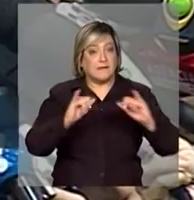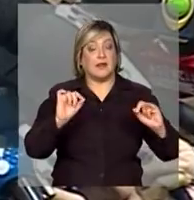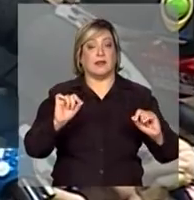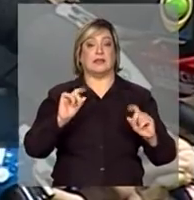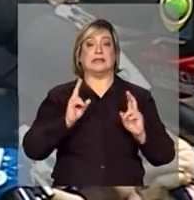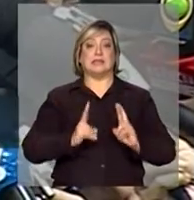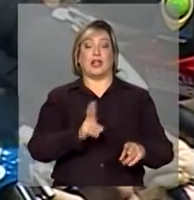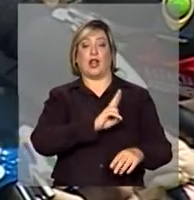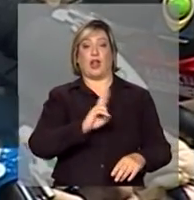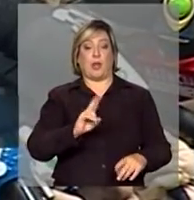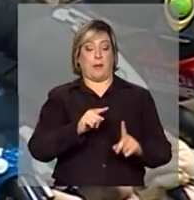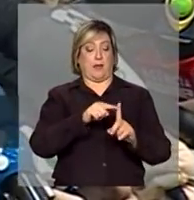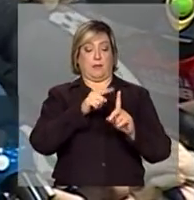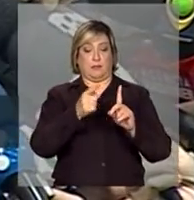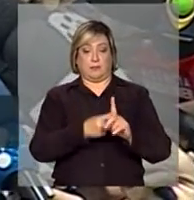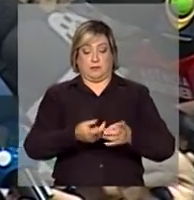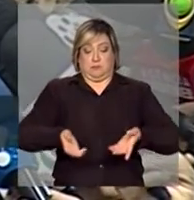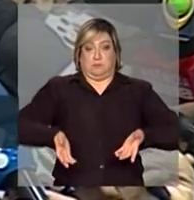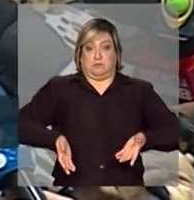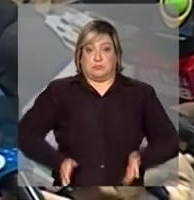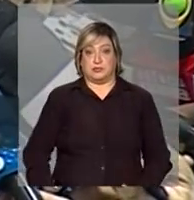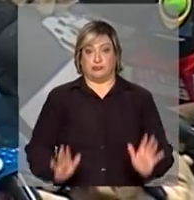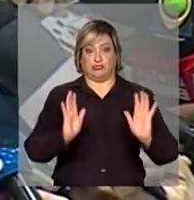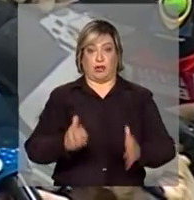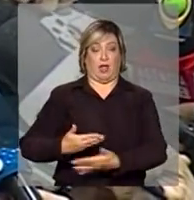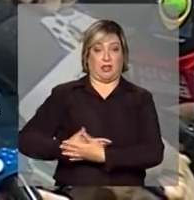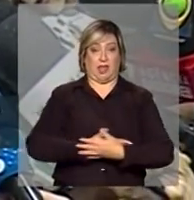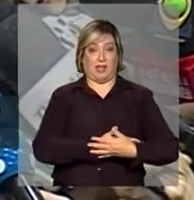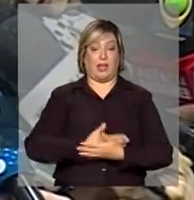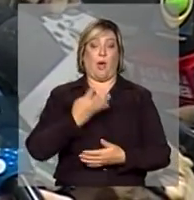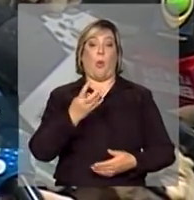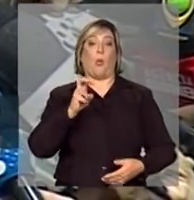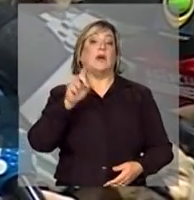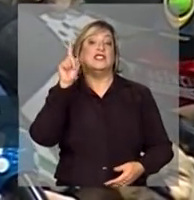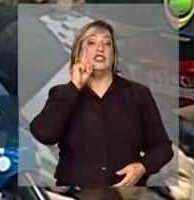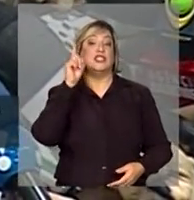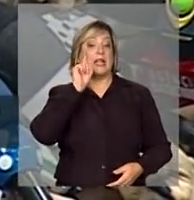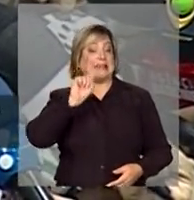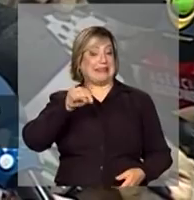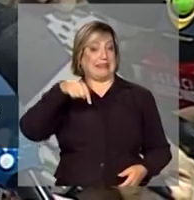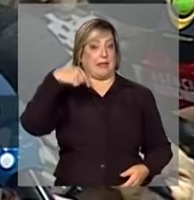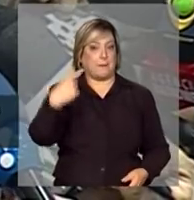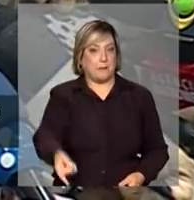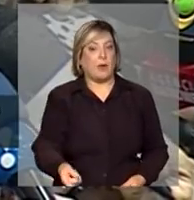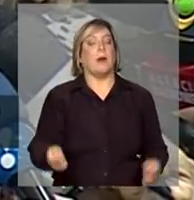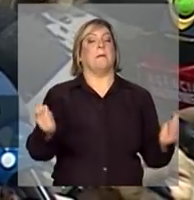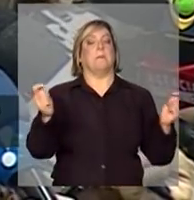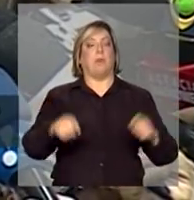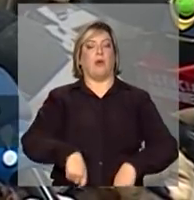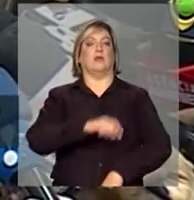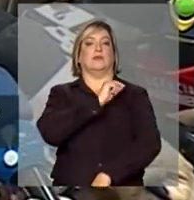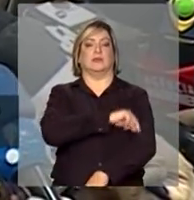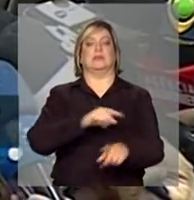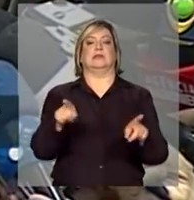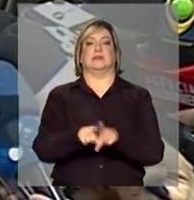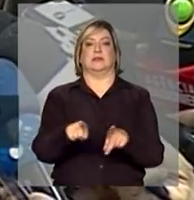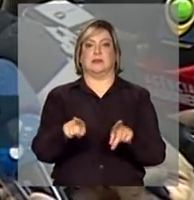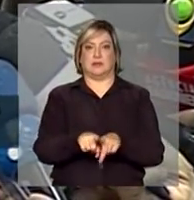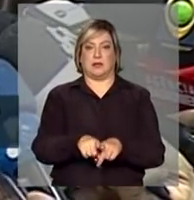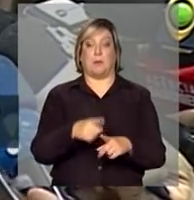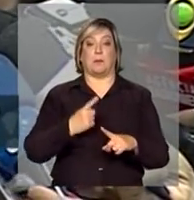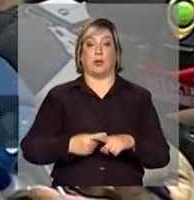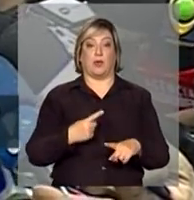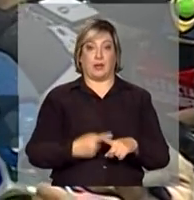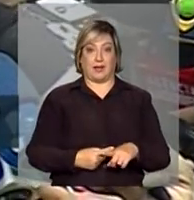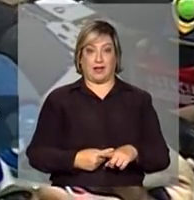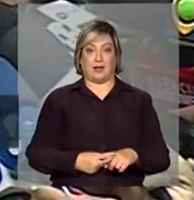chamado puerpério, até 45 dias depois do parto, também devem se vacinar para a influenza, por 2 motivos. Primeiro, porque elas